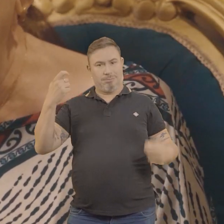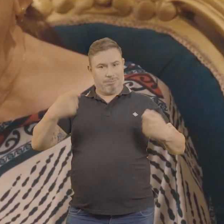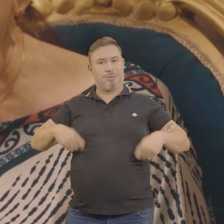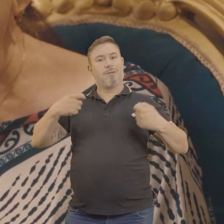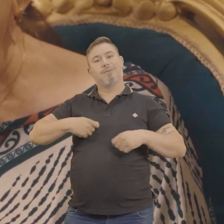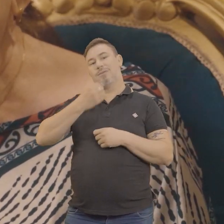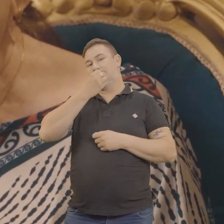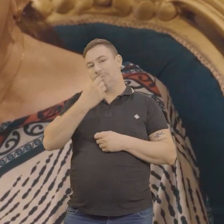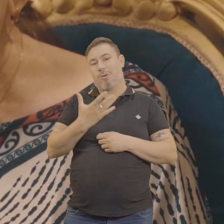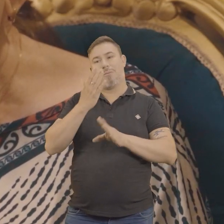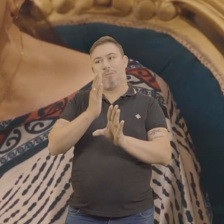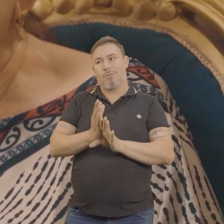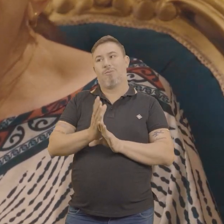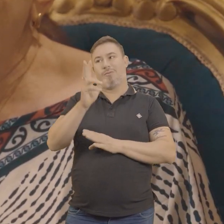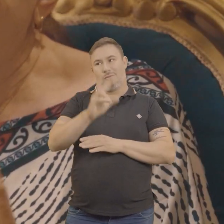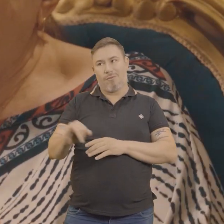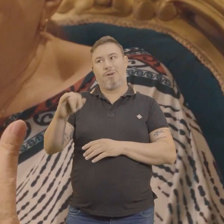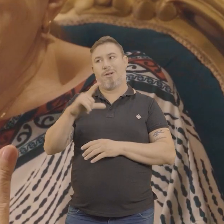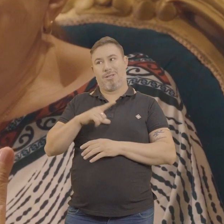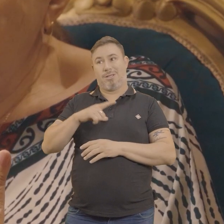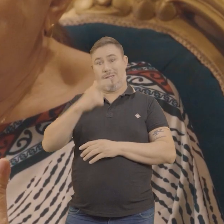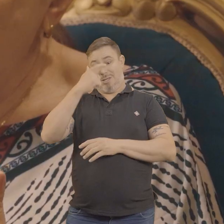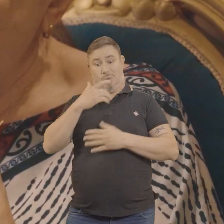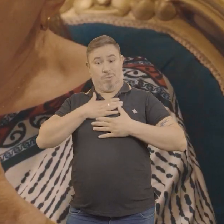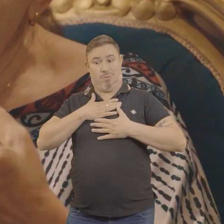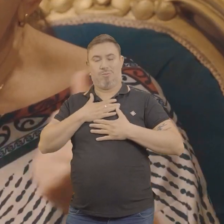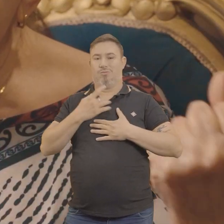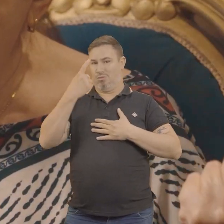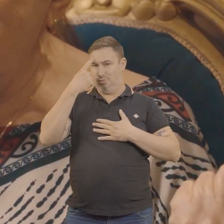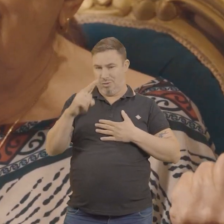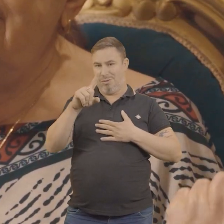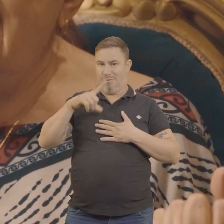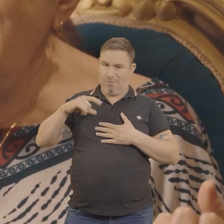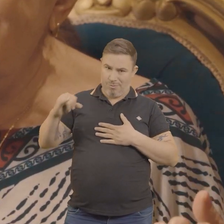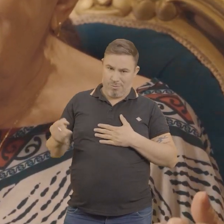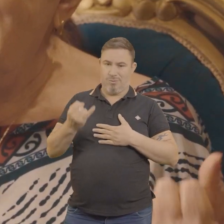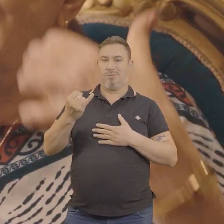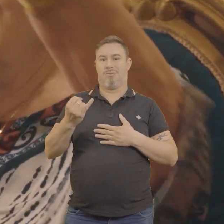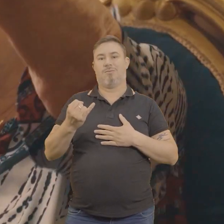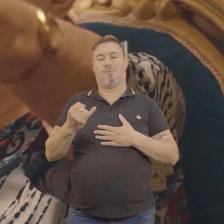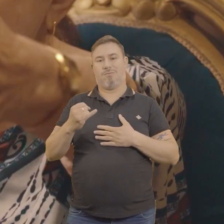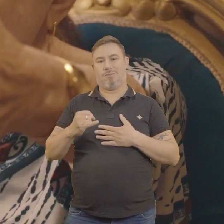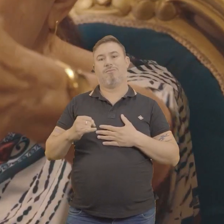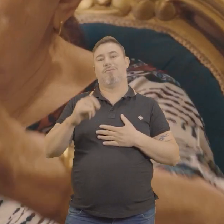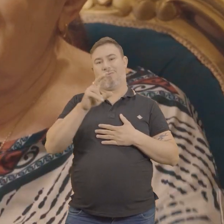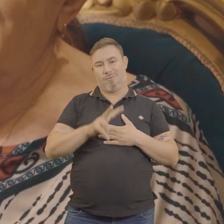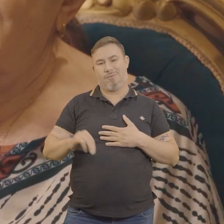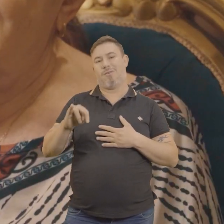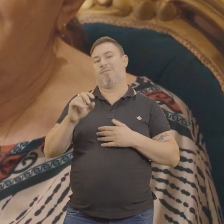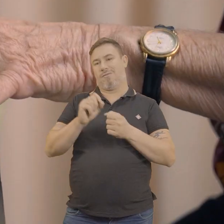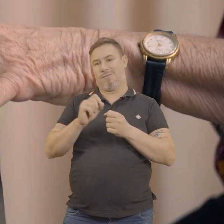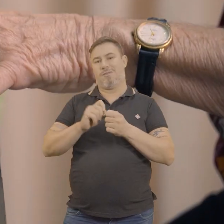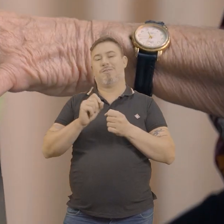terra boa, porque a semente frutificou, eu fiquei com aquilo. No dia que eu tive uma oportunidade, eu fiz.